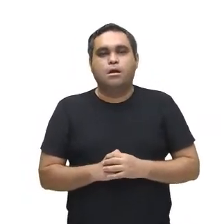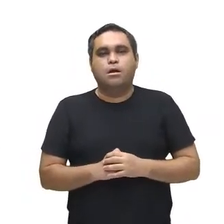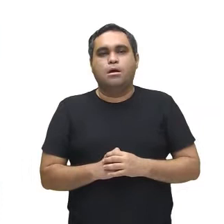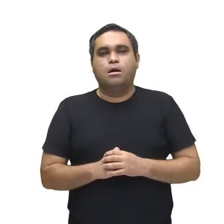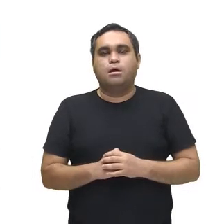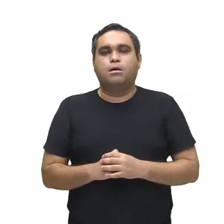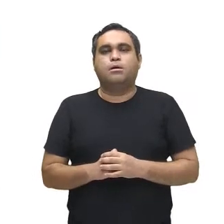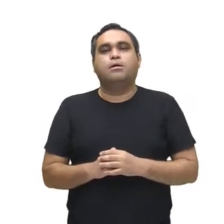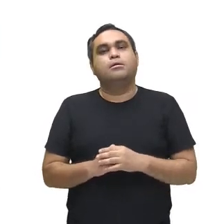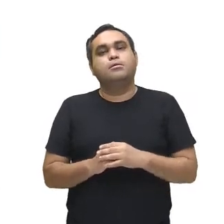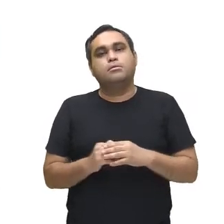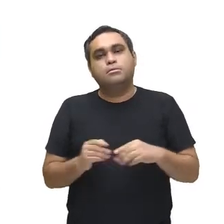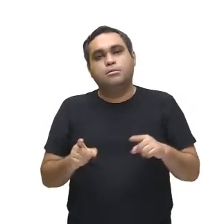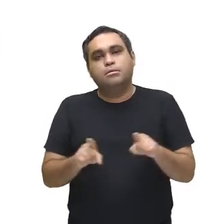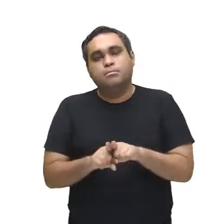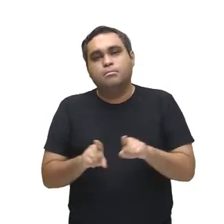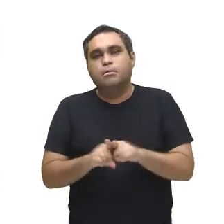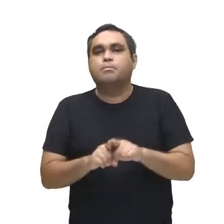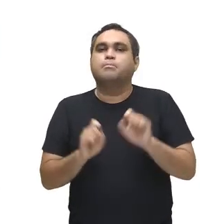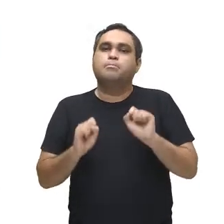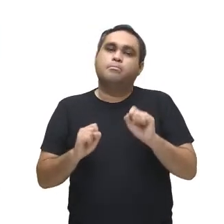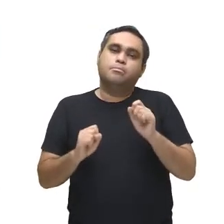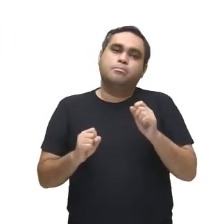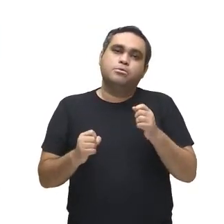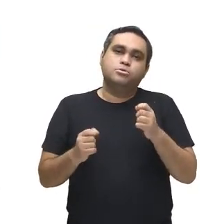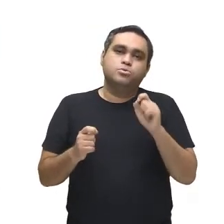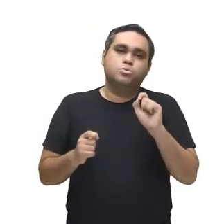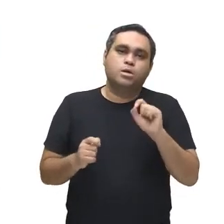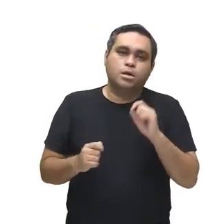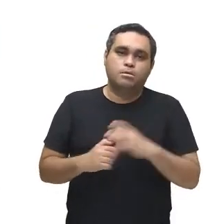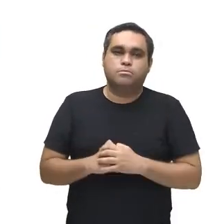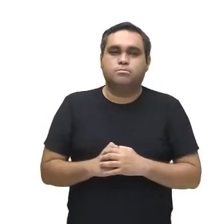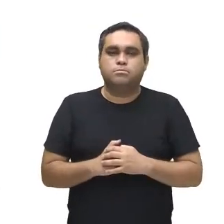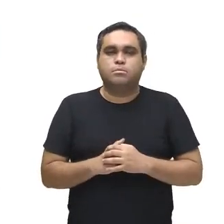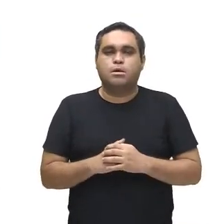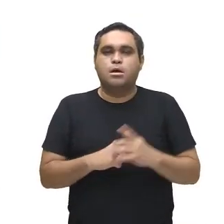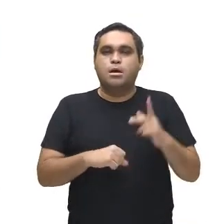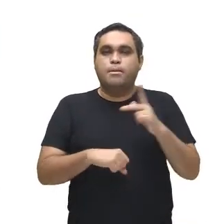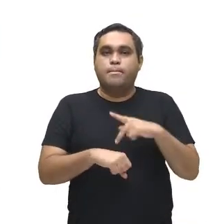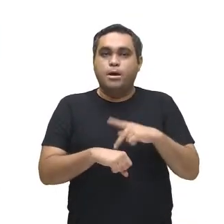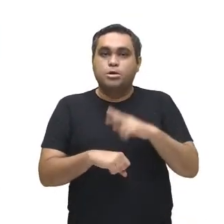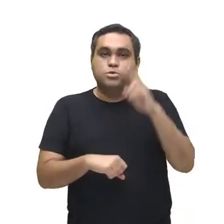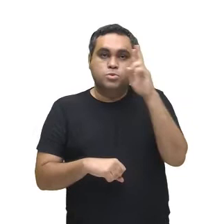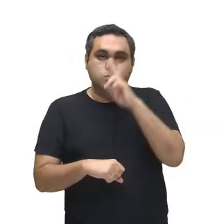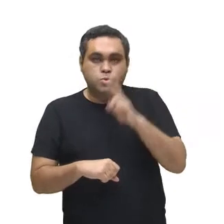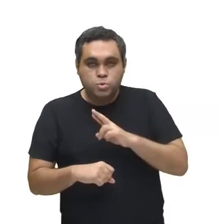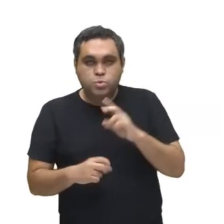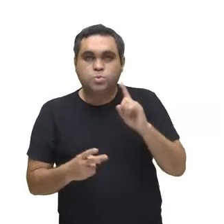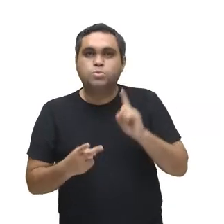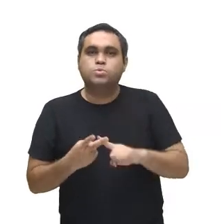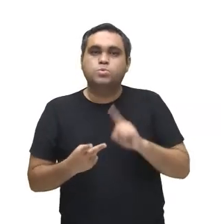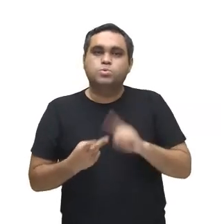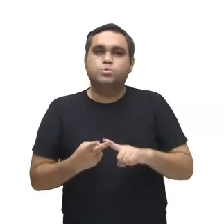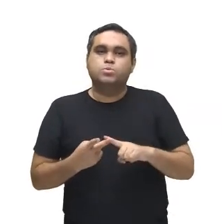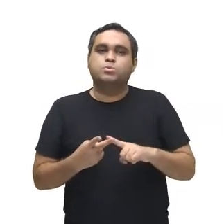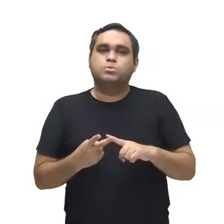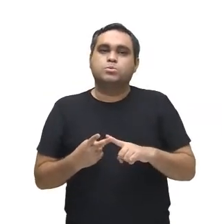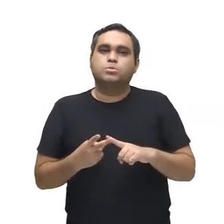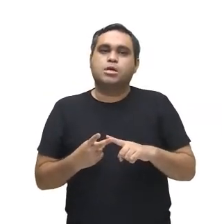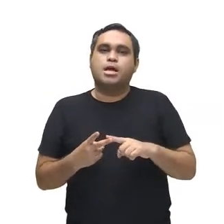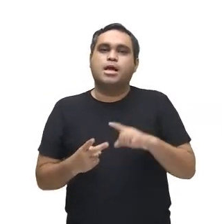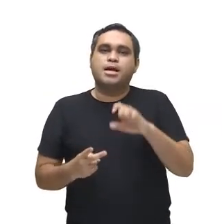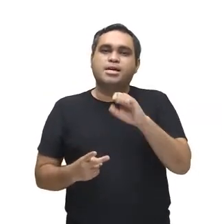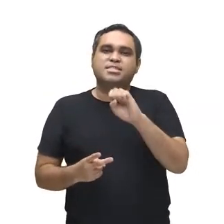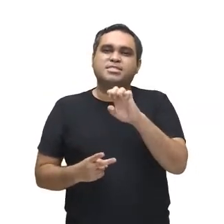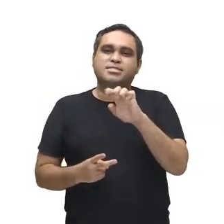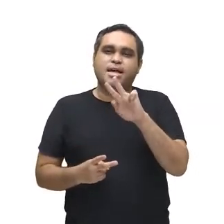os eslavos. A gente pode dizer que os croatas são eslavos, os russos são eslavos, como já falei, os sérvios também são